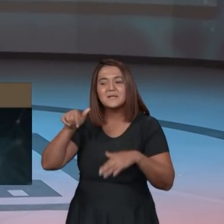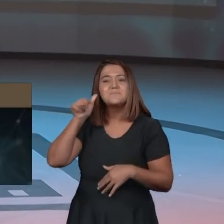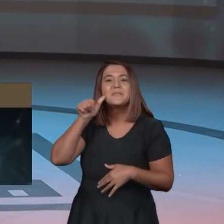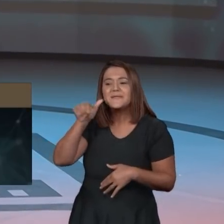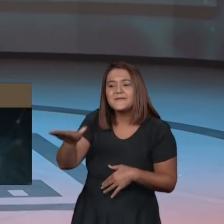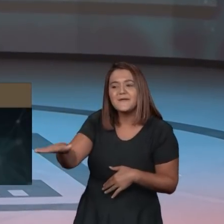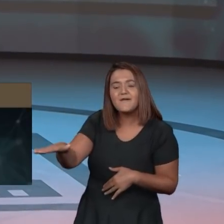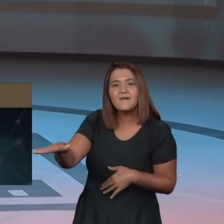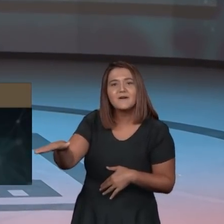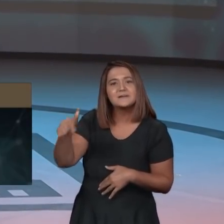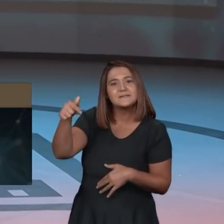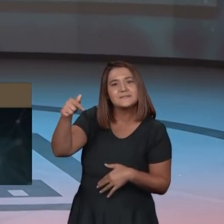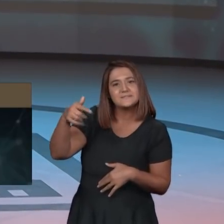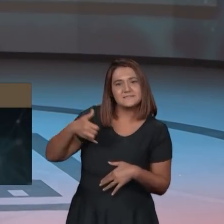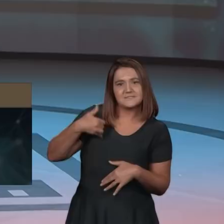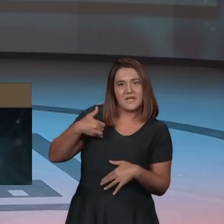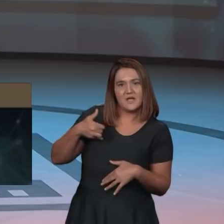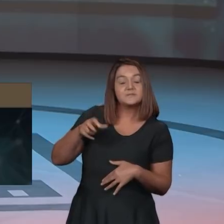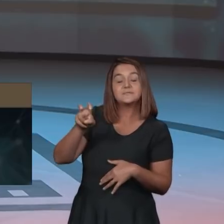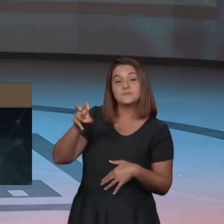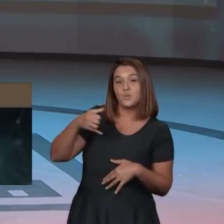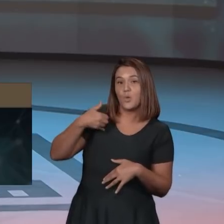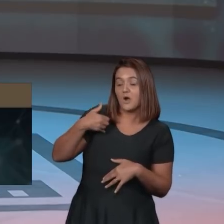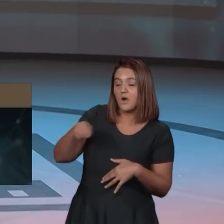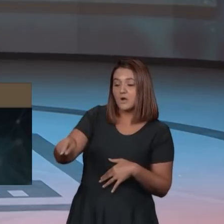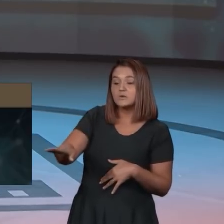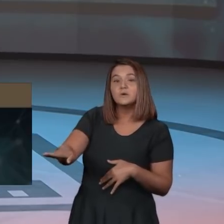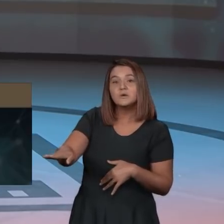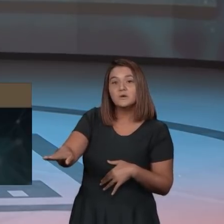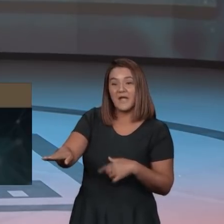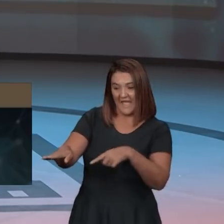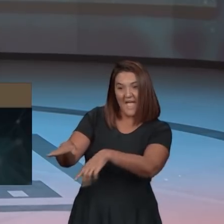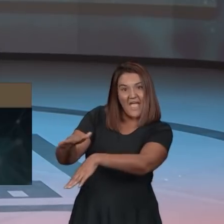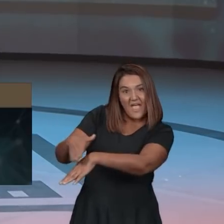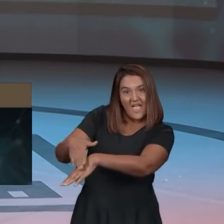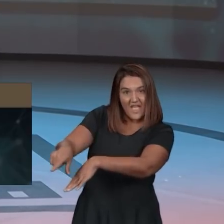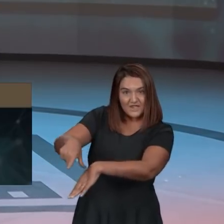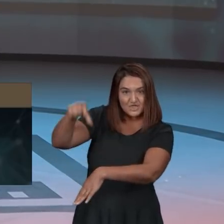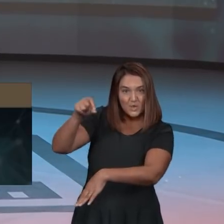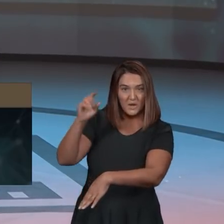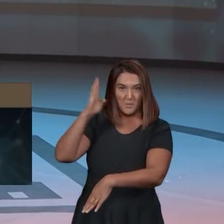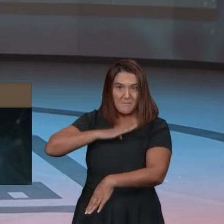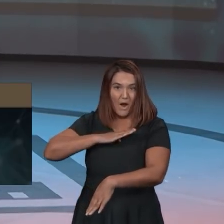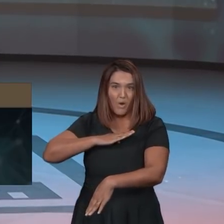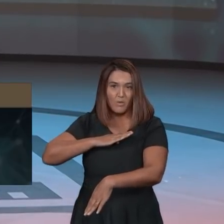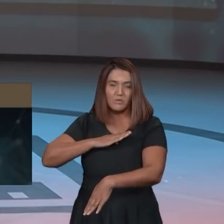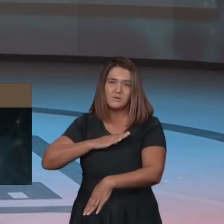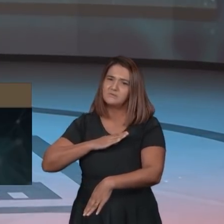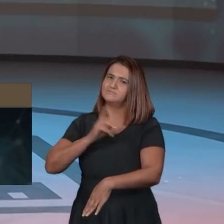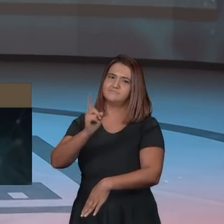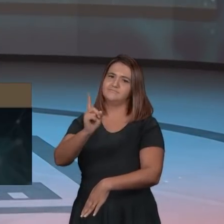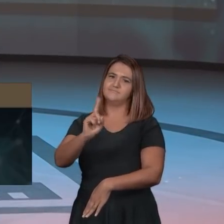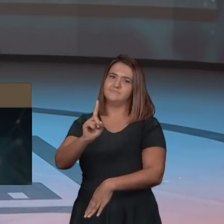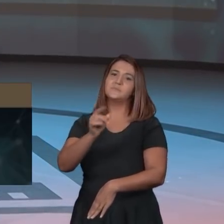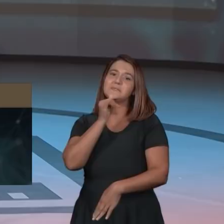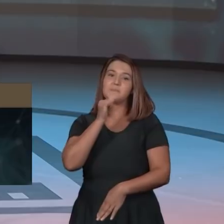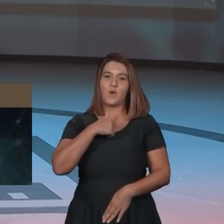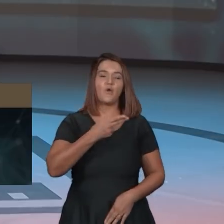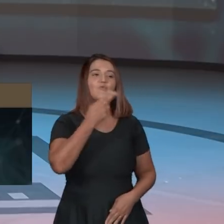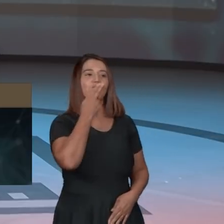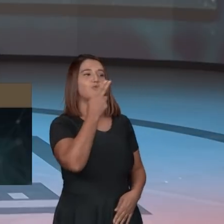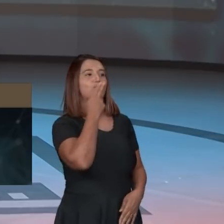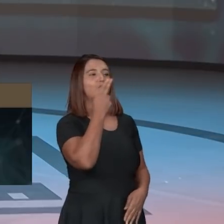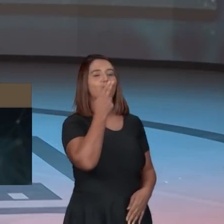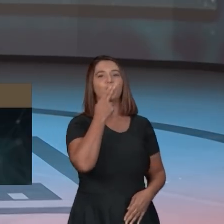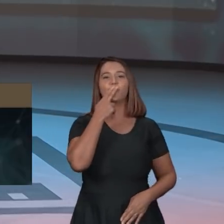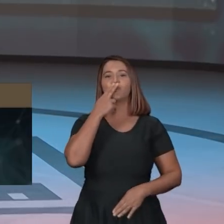anos, para ser morta daquele jeito? Se você disser que um homem teve câncer de pulmão porque escolheu fumar a vida toda, eu até aceito. Mas qual